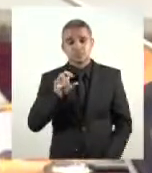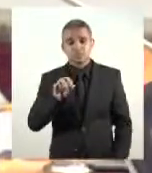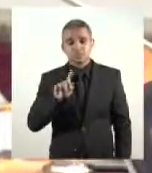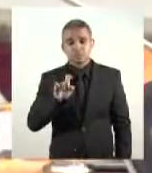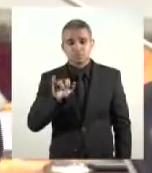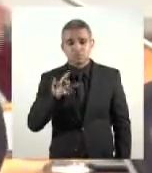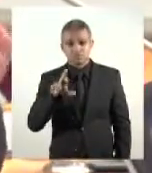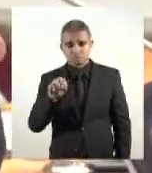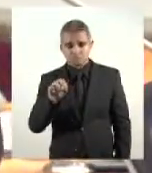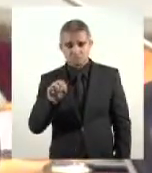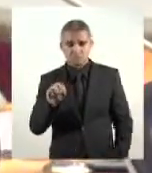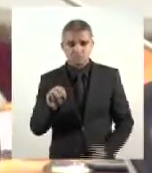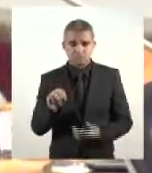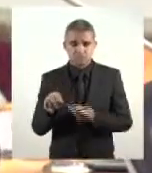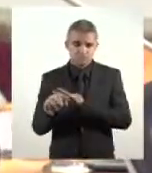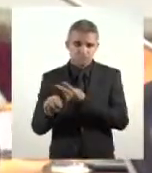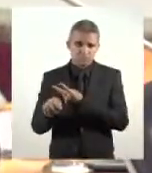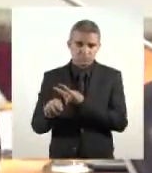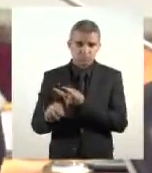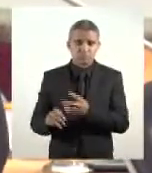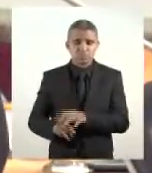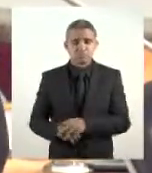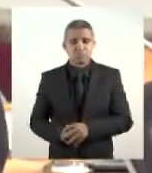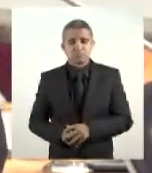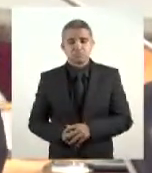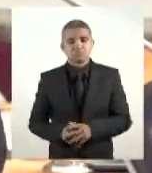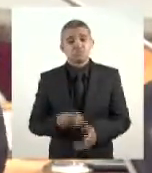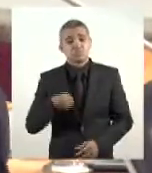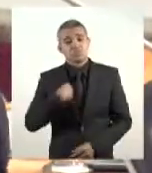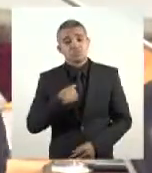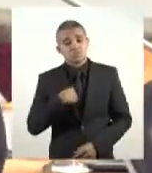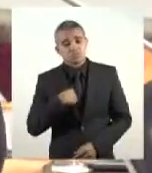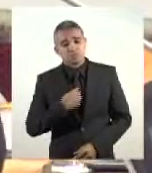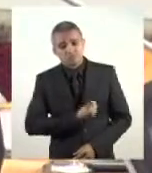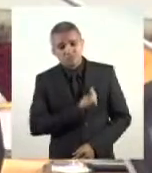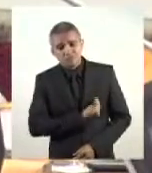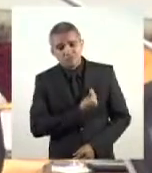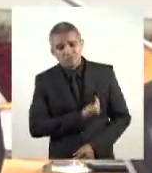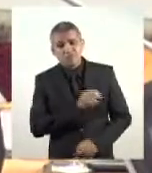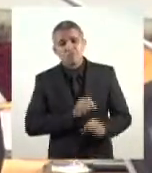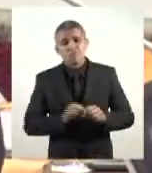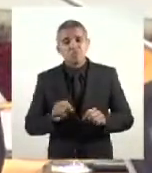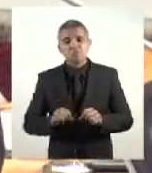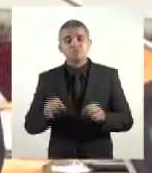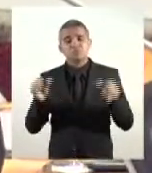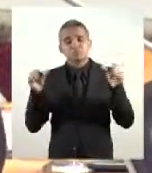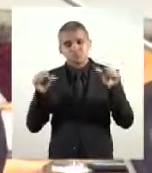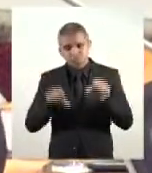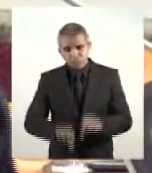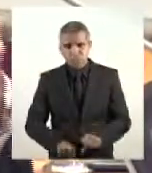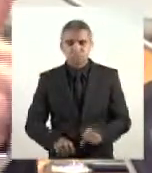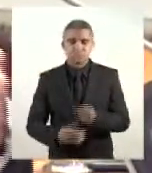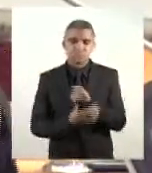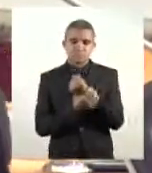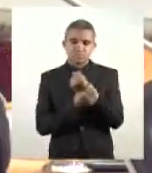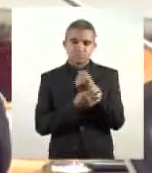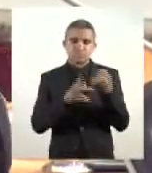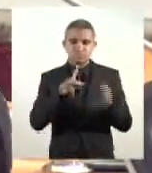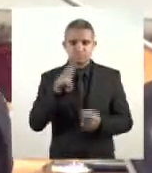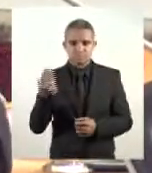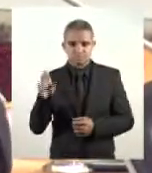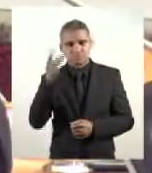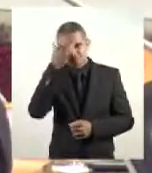governo, nós vivemos em um problema, em um caos de na segurança pública. As pessoas estão morrendo.